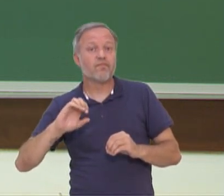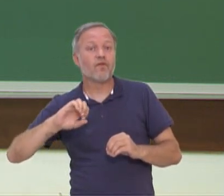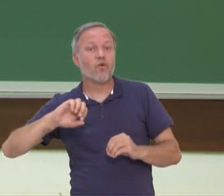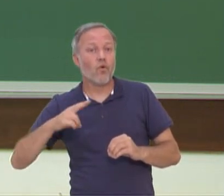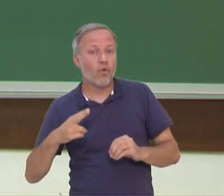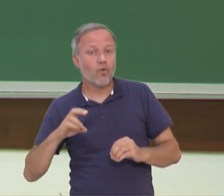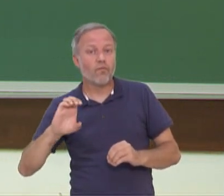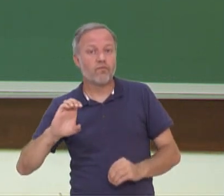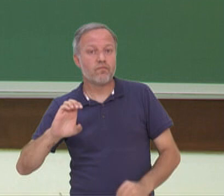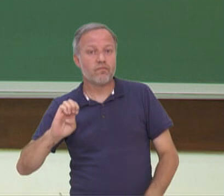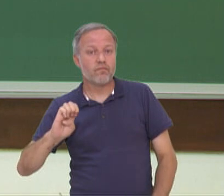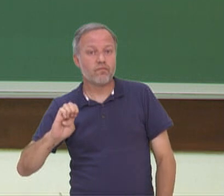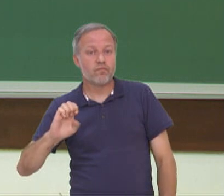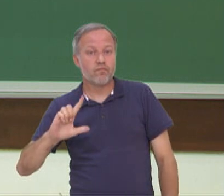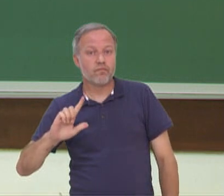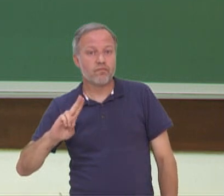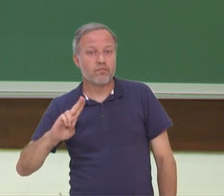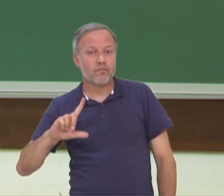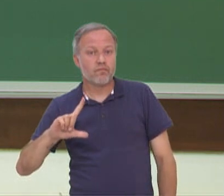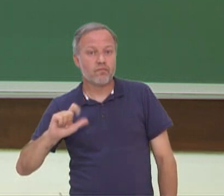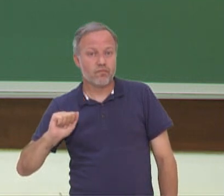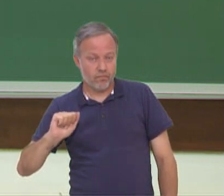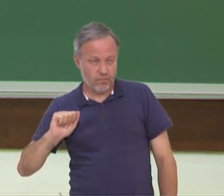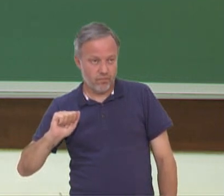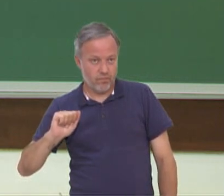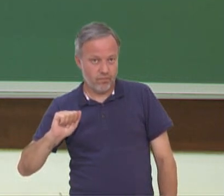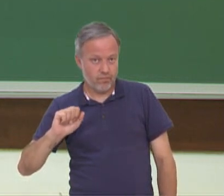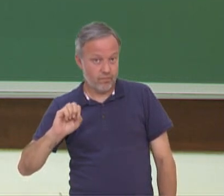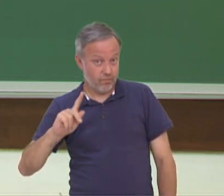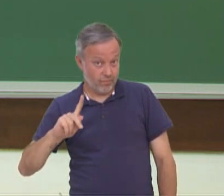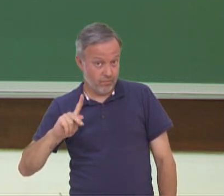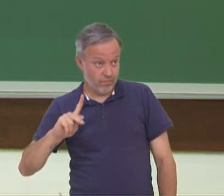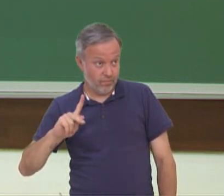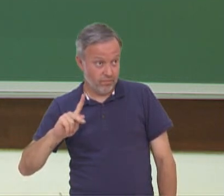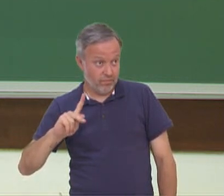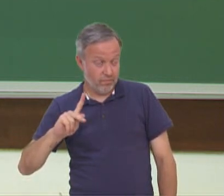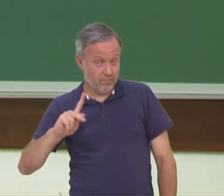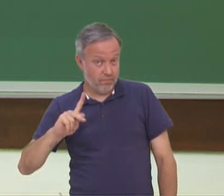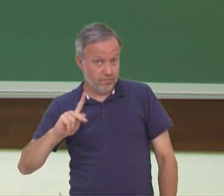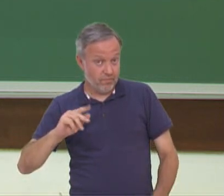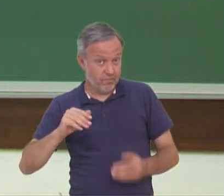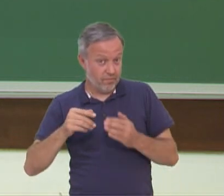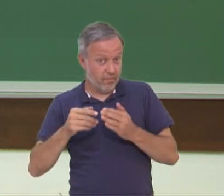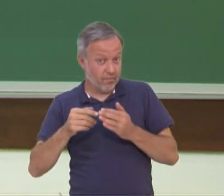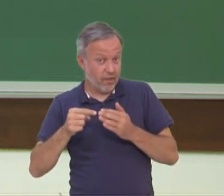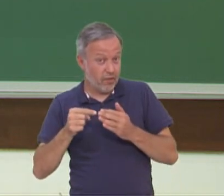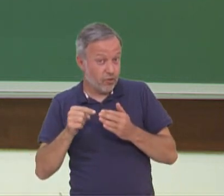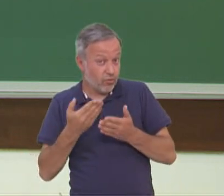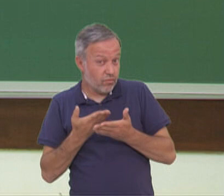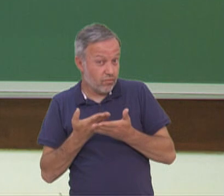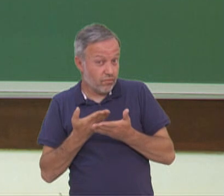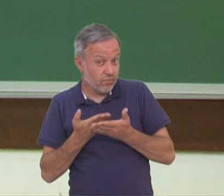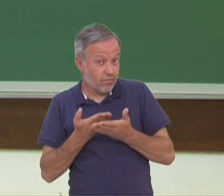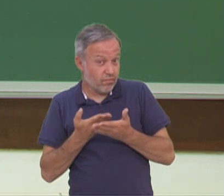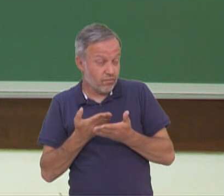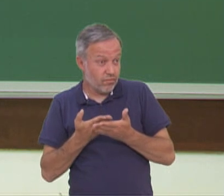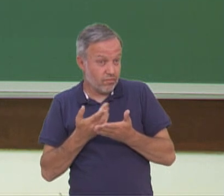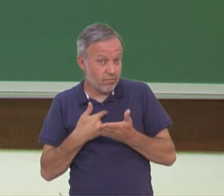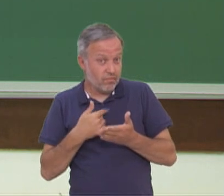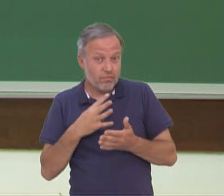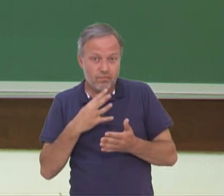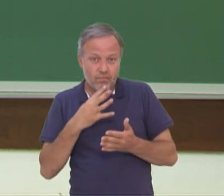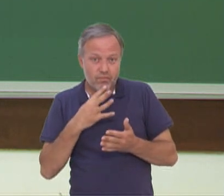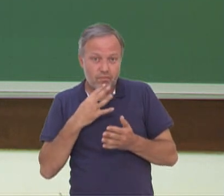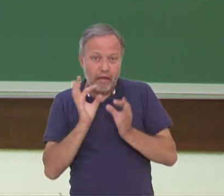mais a gente vai se aprofundar nessa tal de célula aqui no primeiro ano. Combinado, gente? Então a gente vai mais a fundo e vamos conhecer